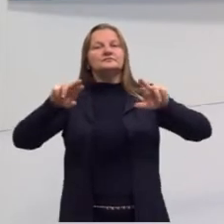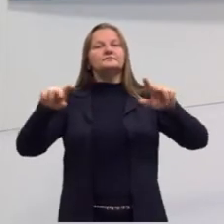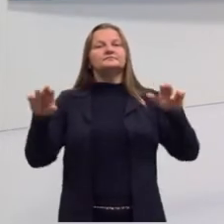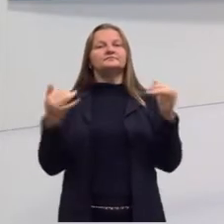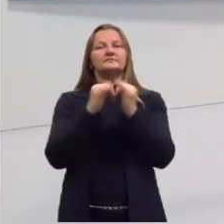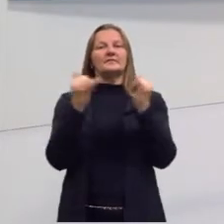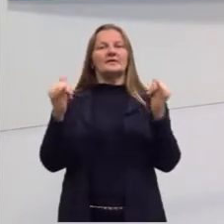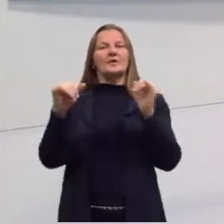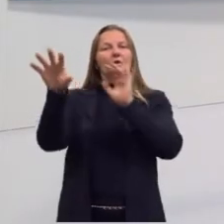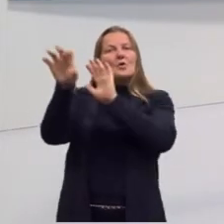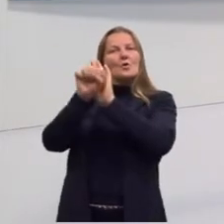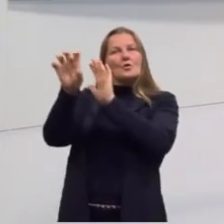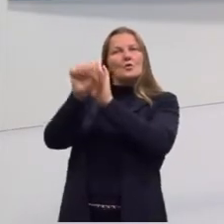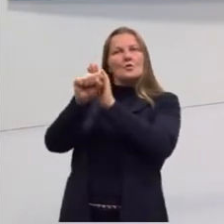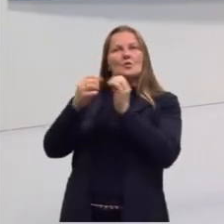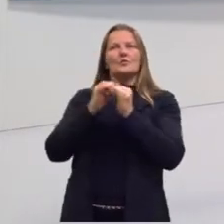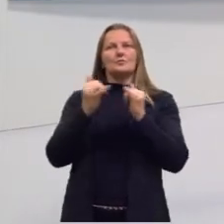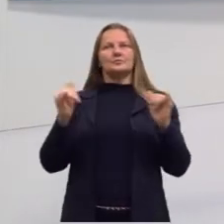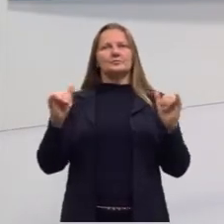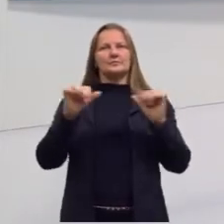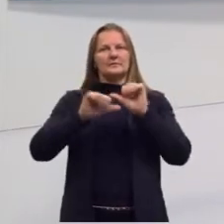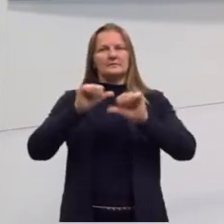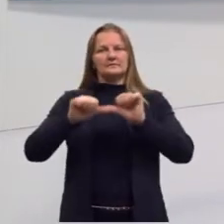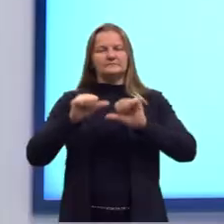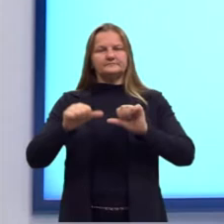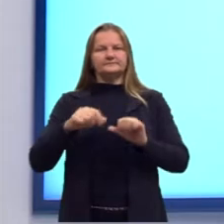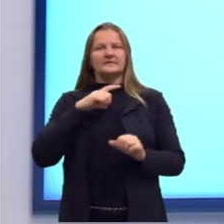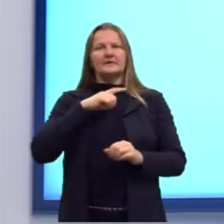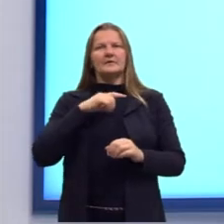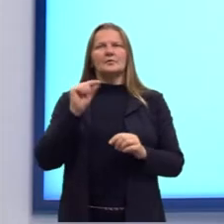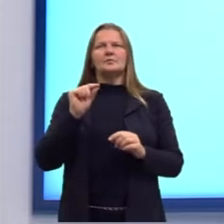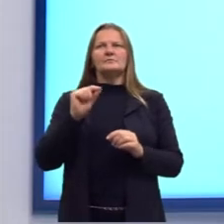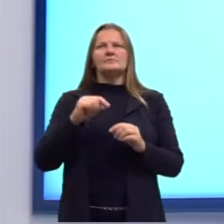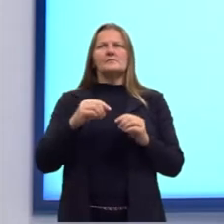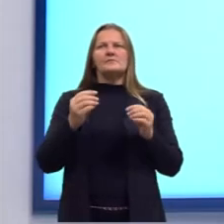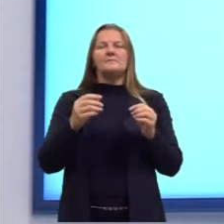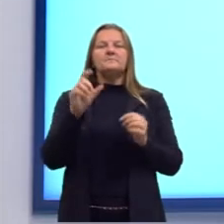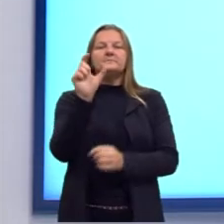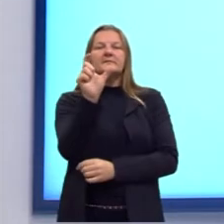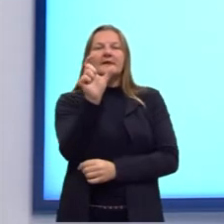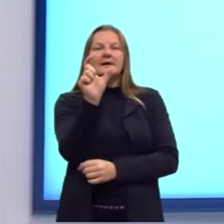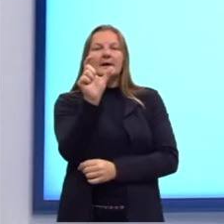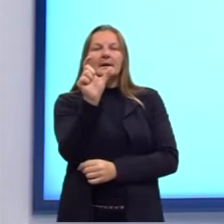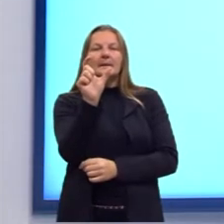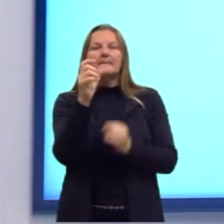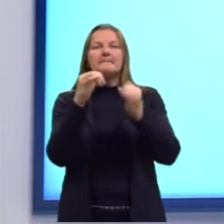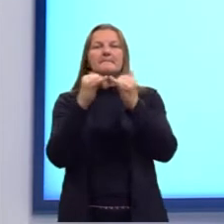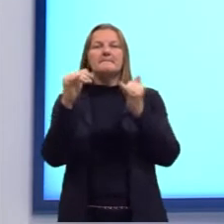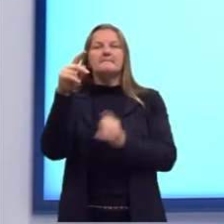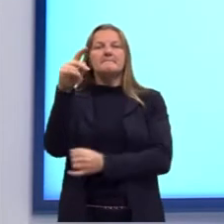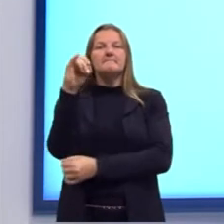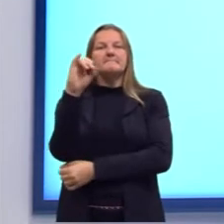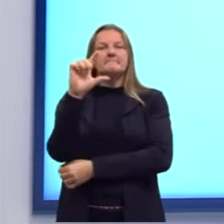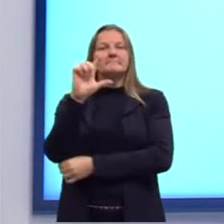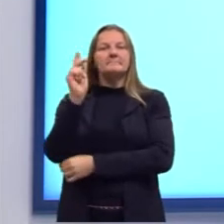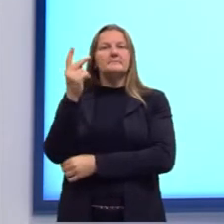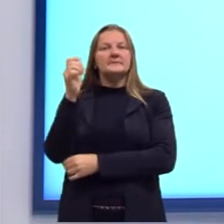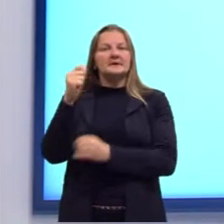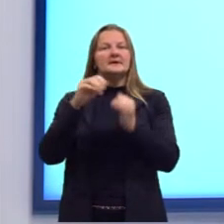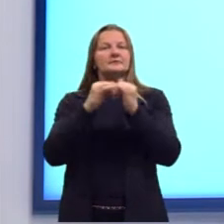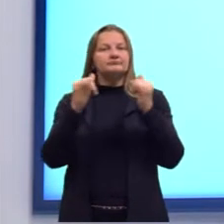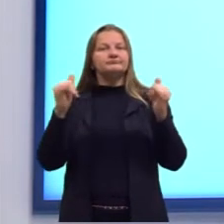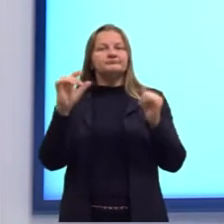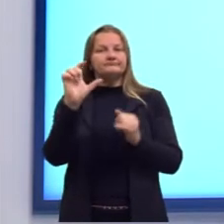alguma fonte então de energia elétrica aqui em cima a gente tem o que uma pilha tá então a pilha também pode ser